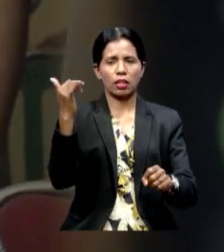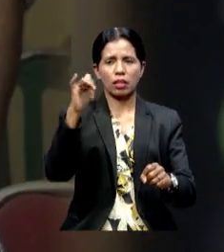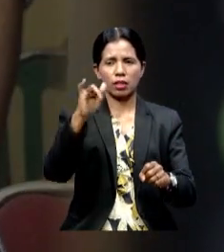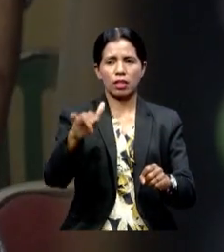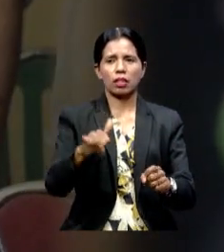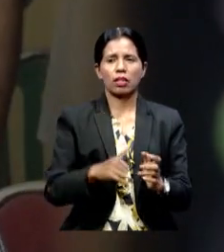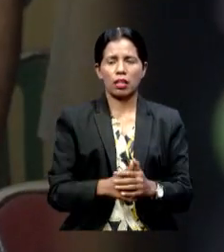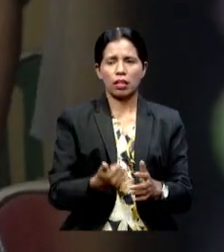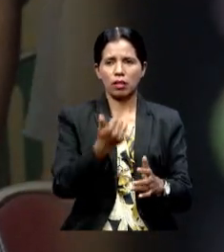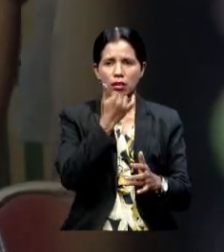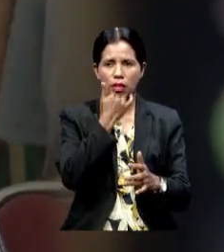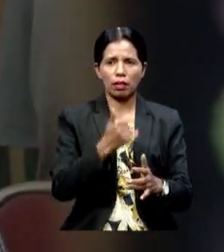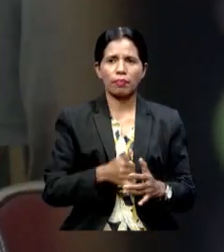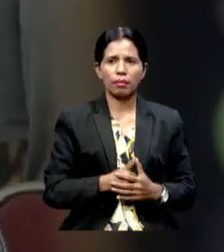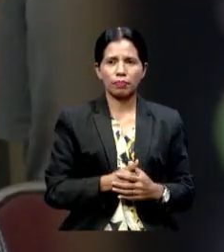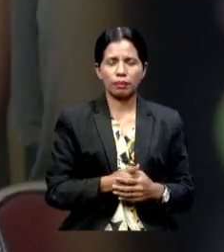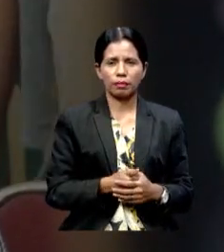sirania sala.